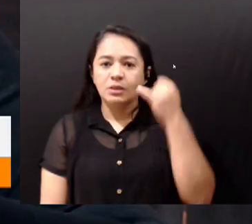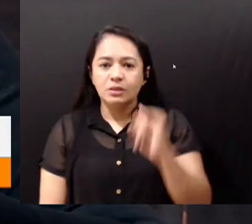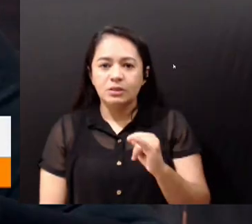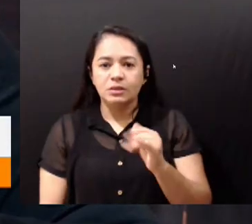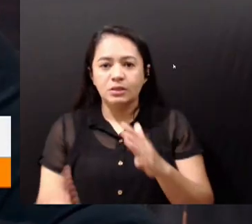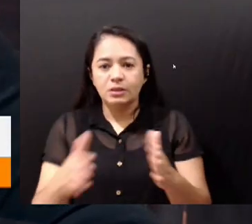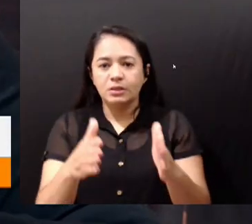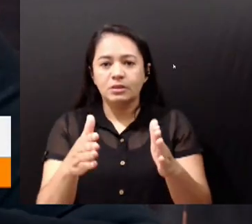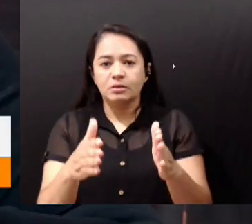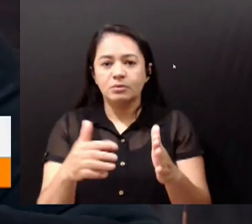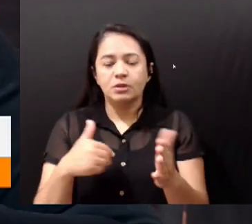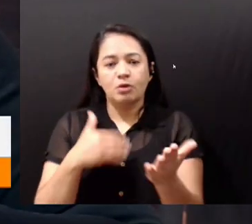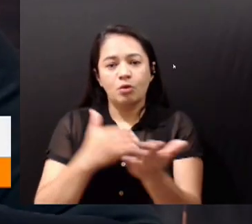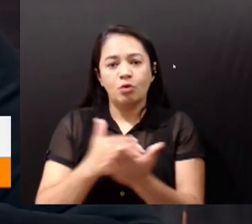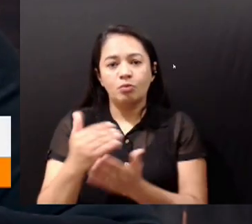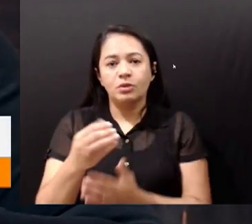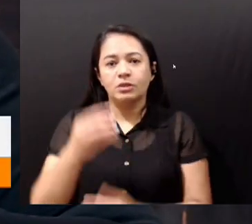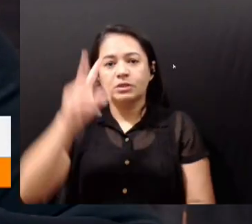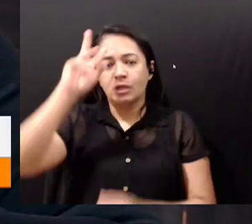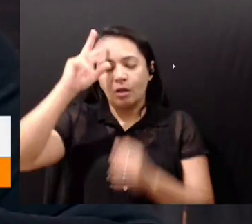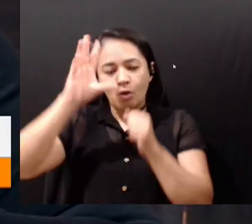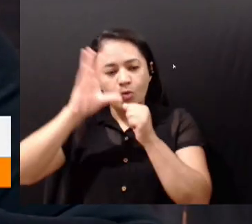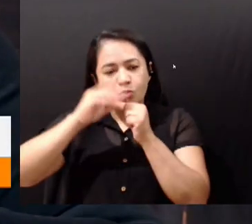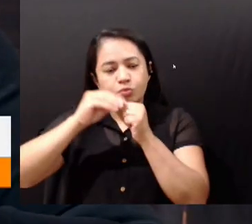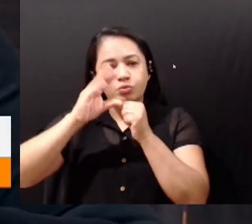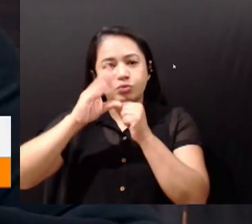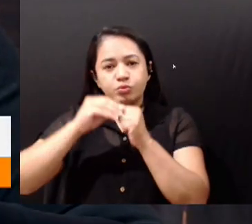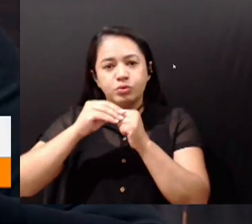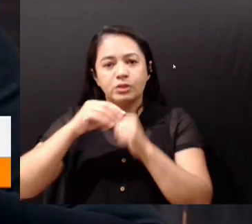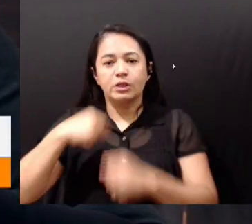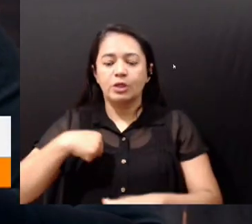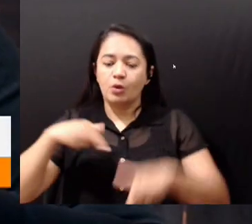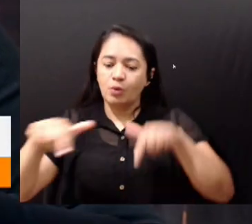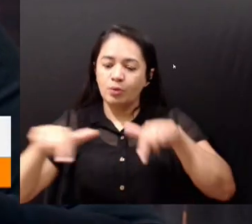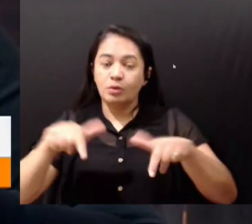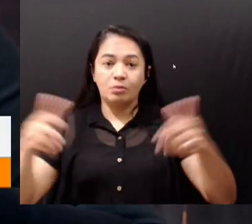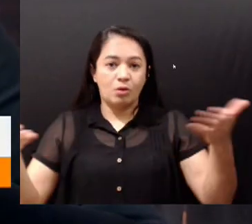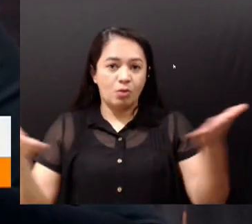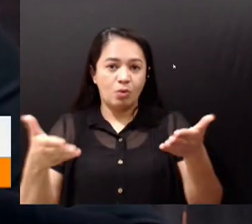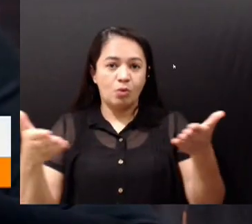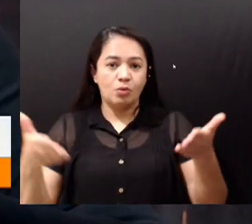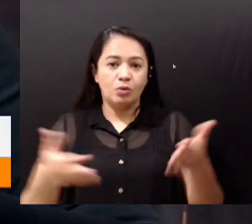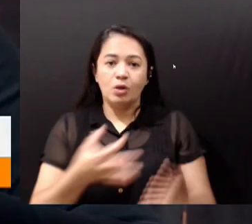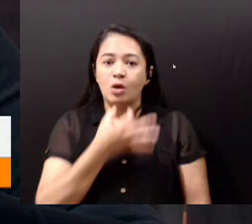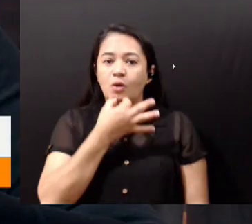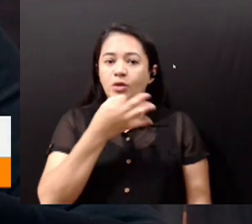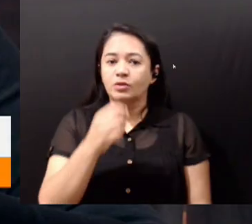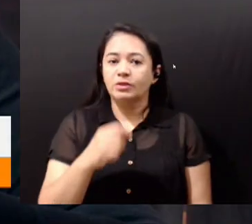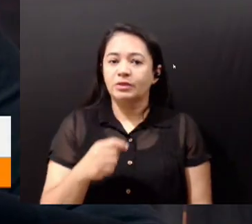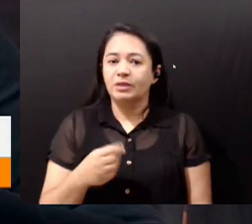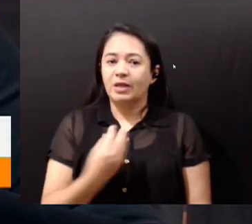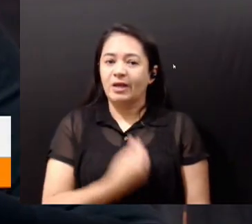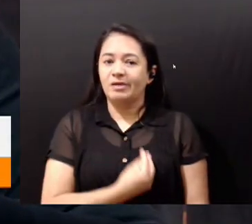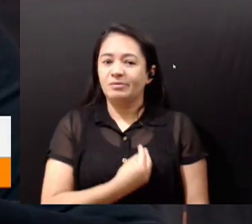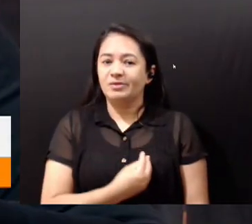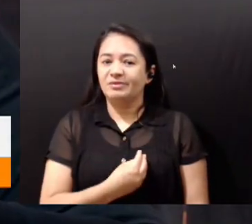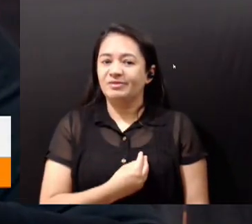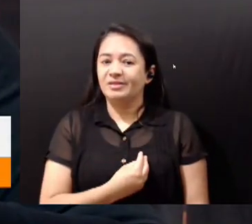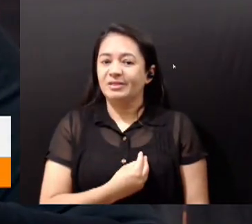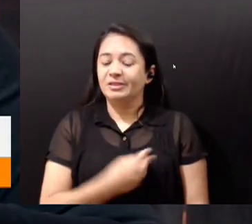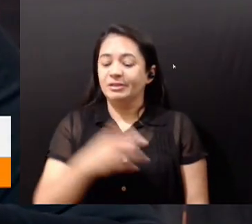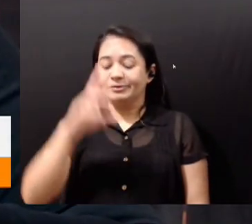do autoconhecimento e do que eu trabalho hoje, eu acho que eu teria uma vida completamente diferente em todos